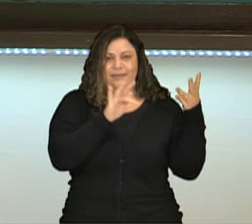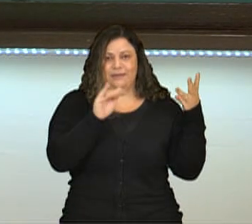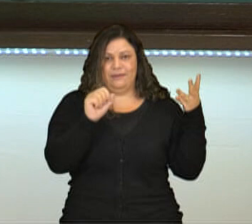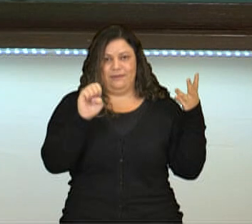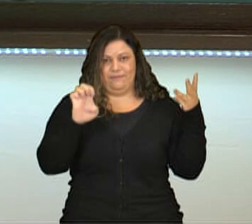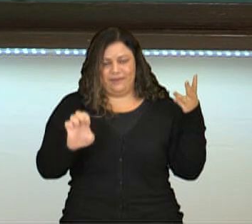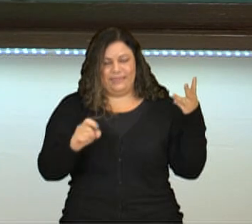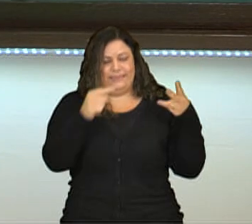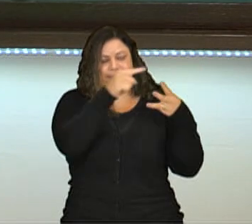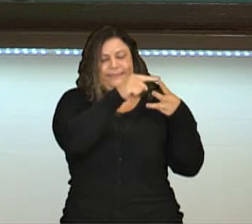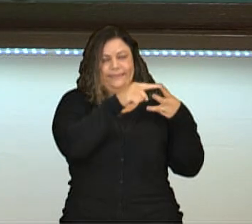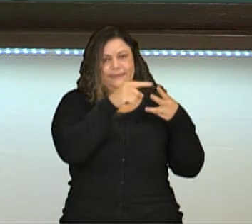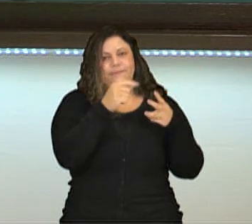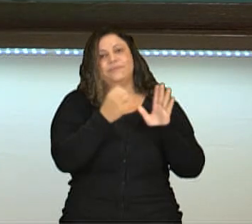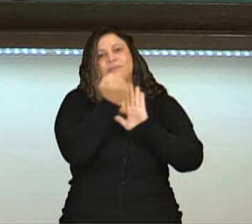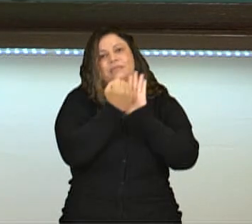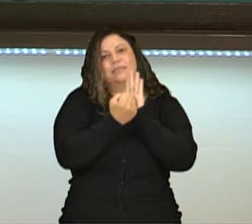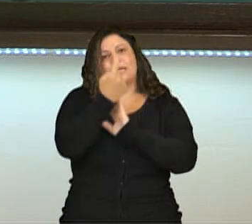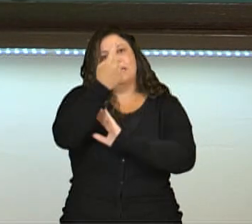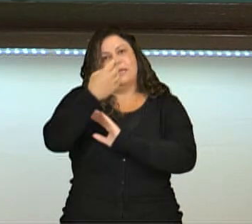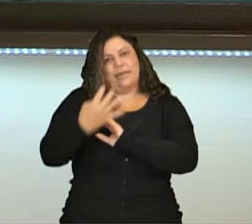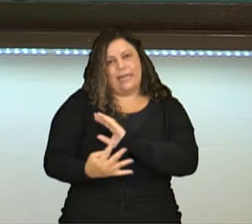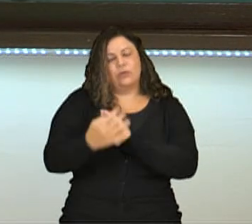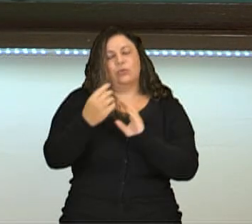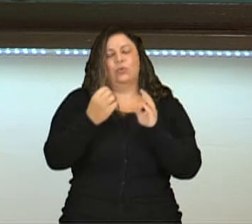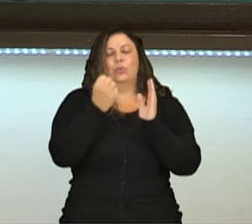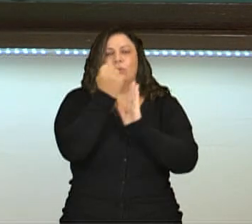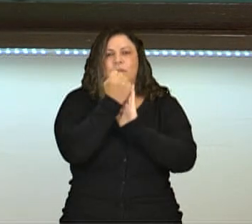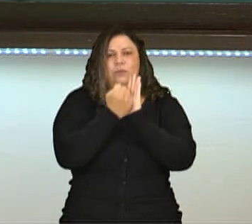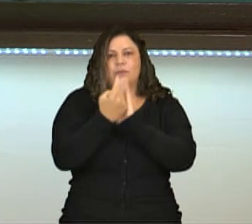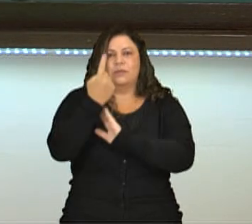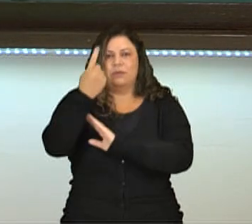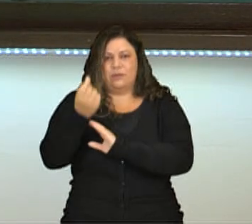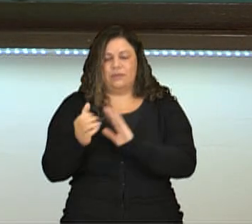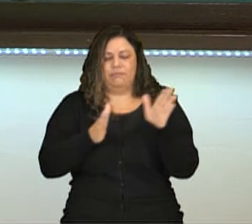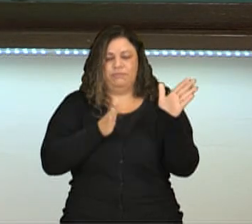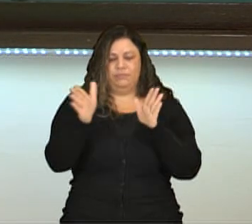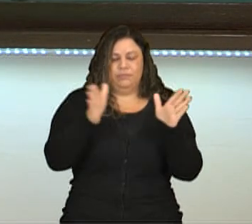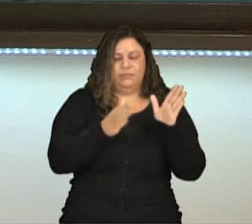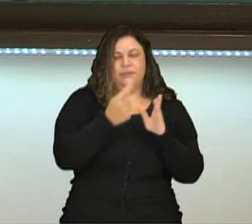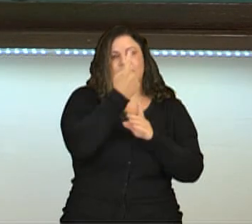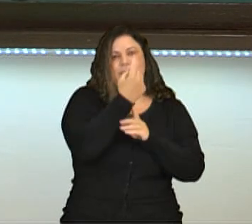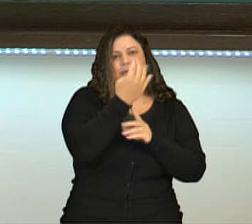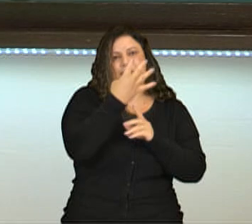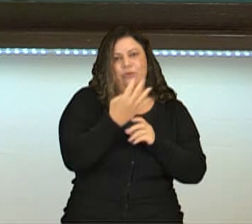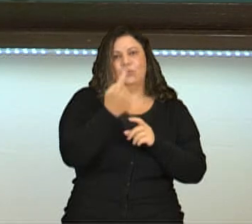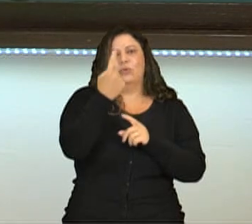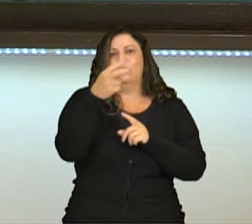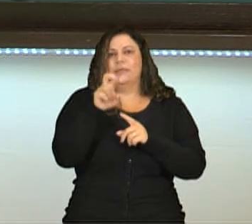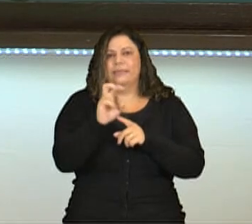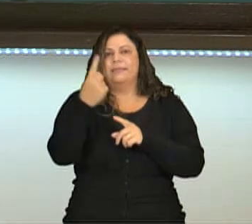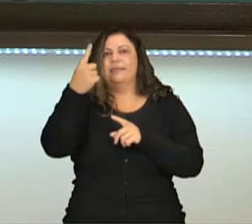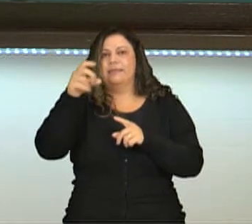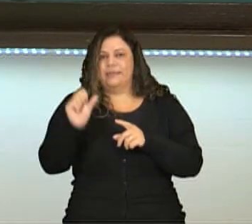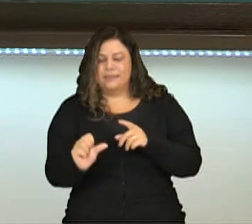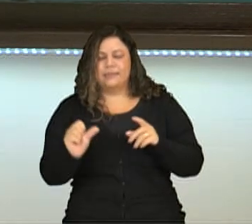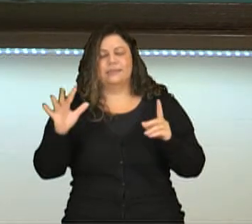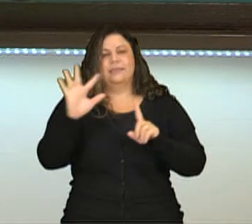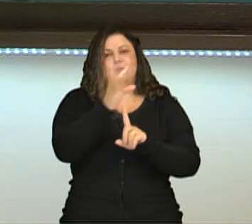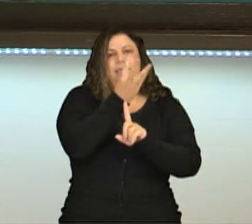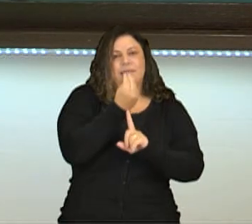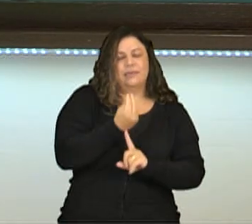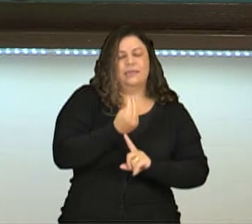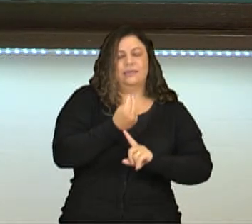né? Que vão do século XIV ao século XVI, o Trecento, Quattrocento e Cinquecento. E essas obras de